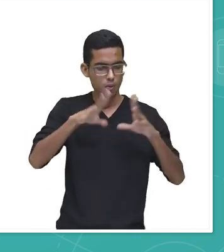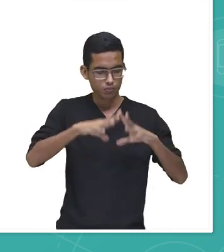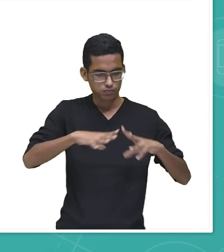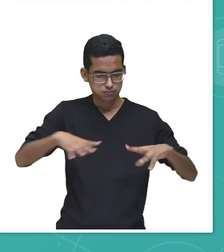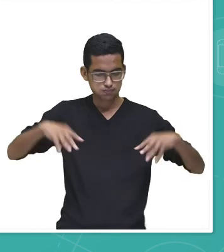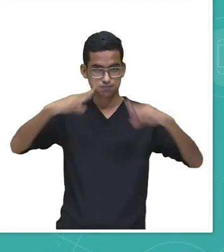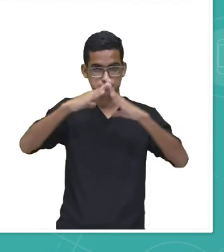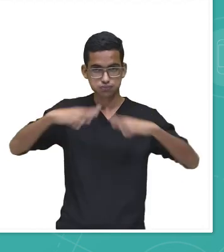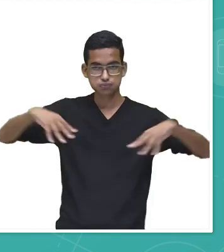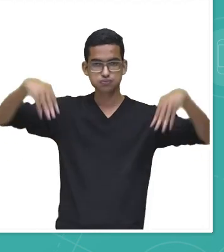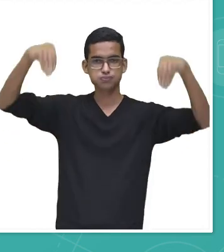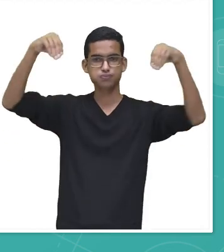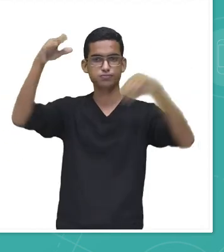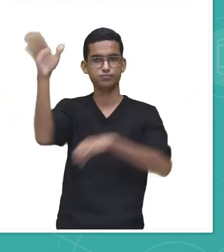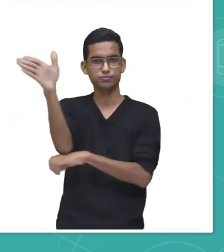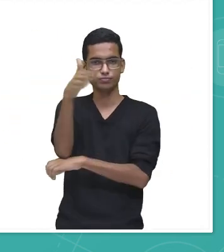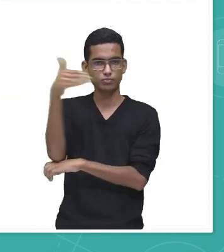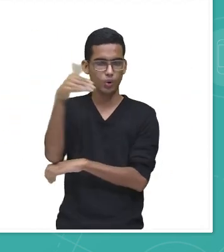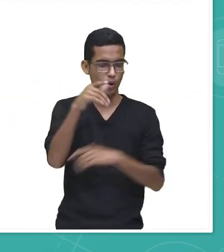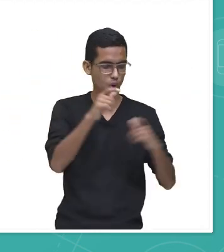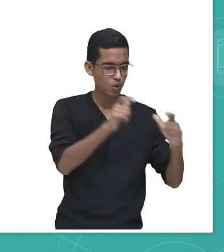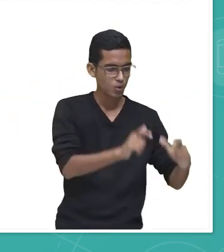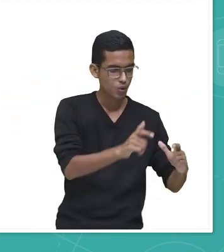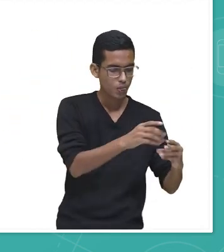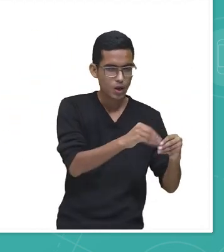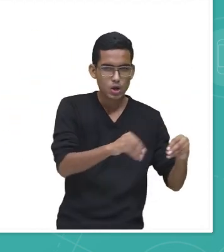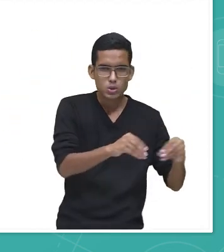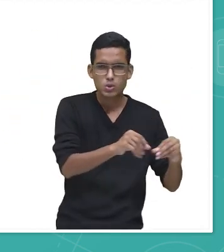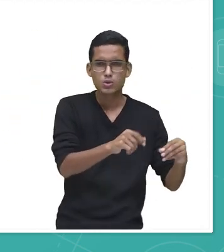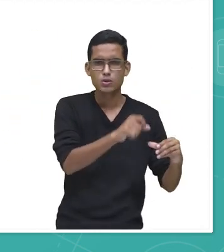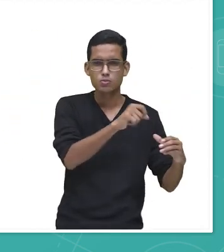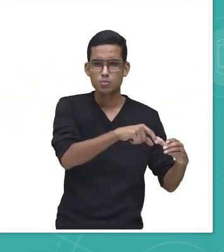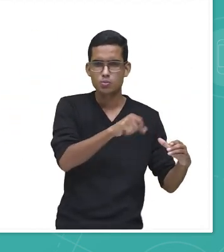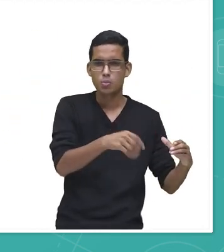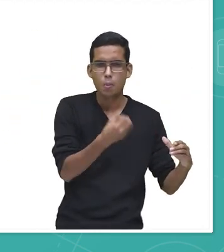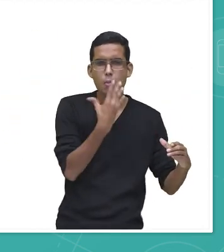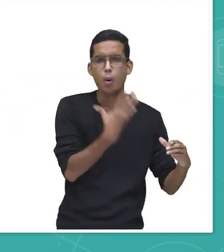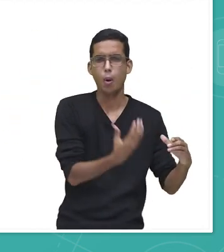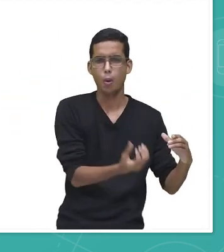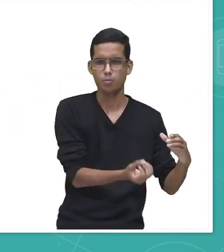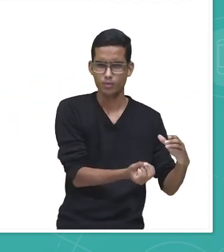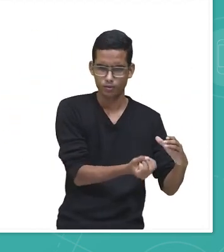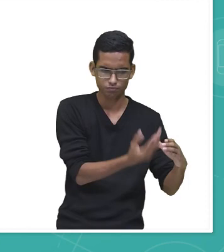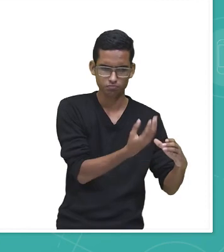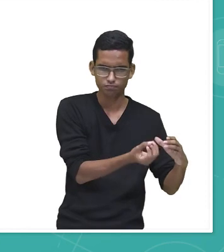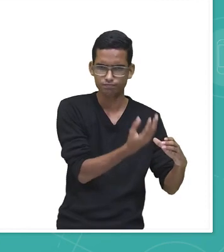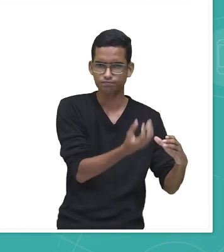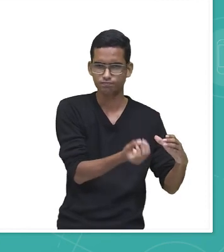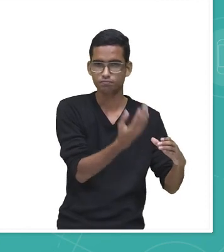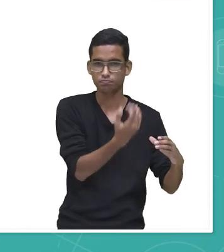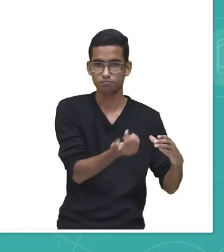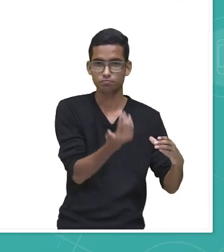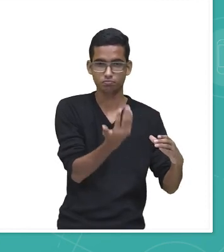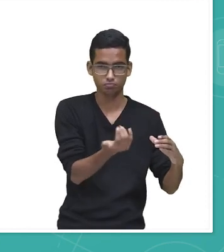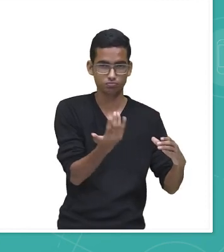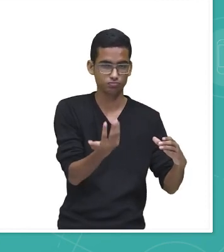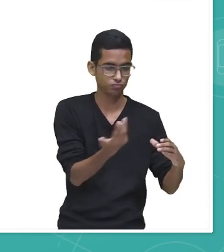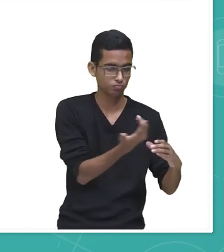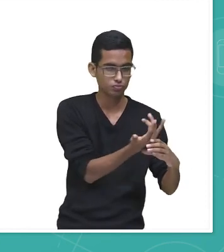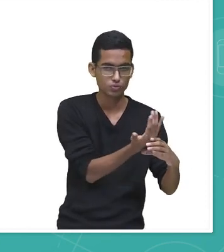férteis. Lembrem-se, gente, que quem trabalhava nesse manso senhorial era o servo. Ele vai lá, trabalha para o